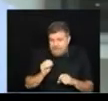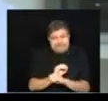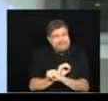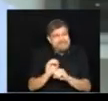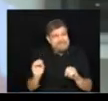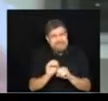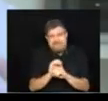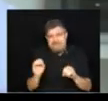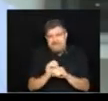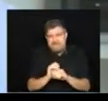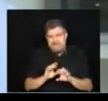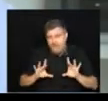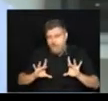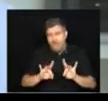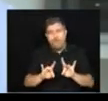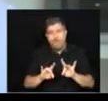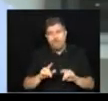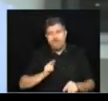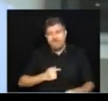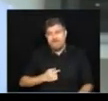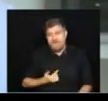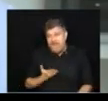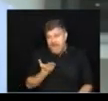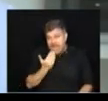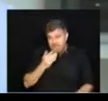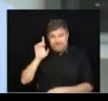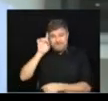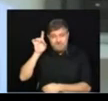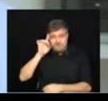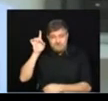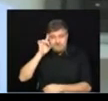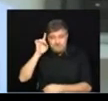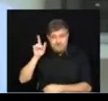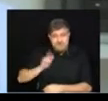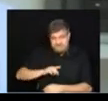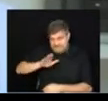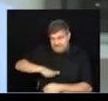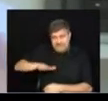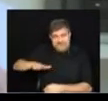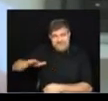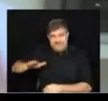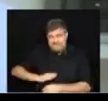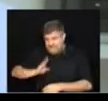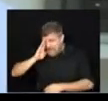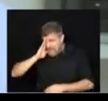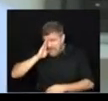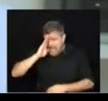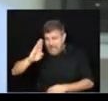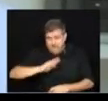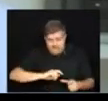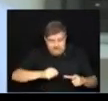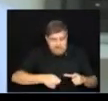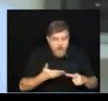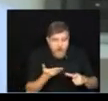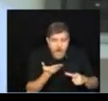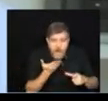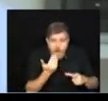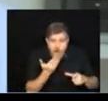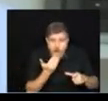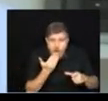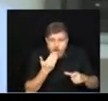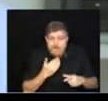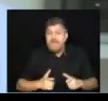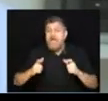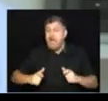a uma parte importante da alimentação diária. Muitas das crianças têm a sua principal fonte de alimentação